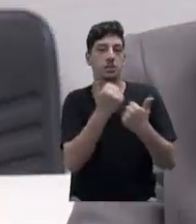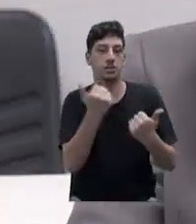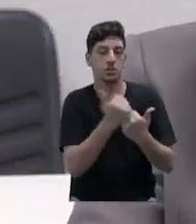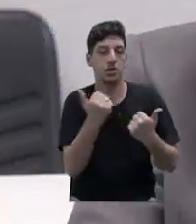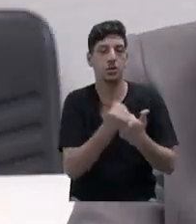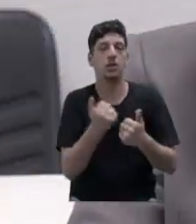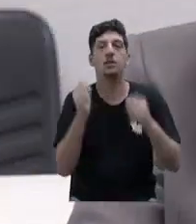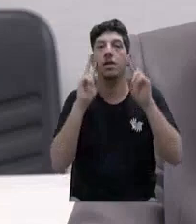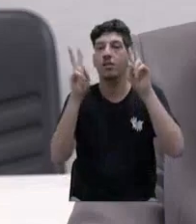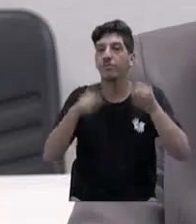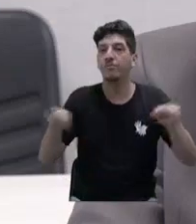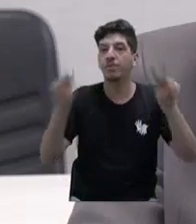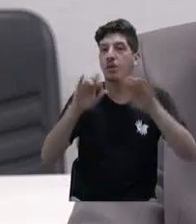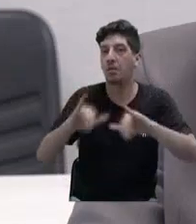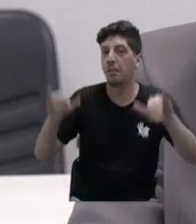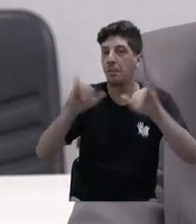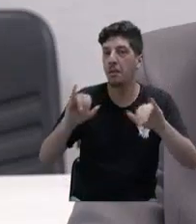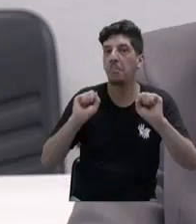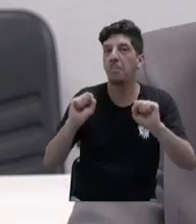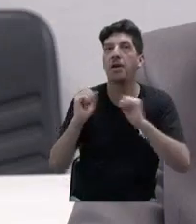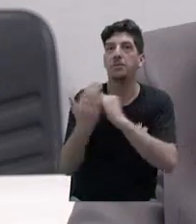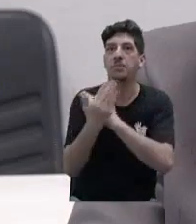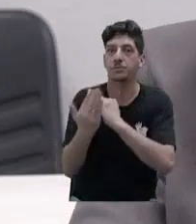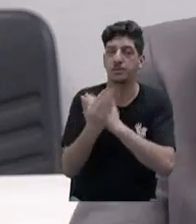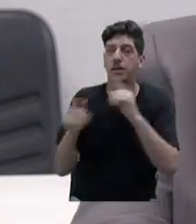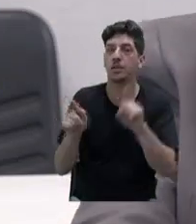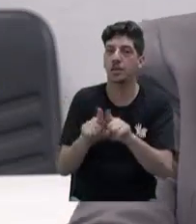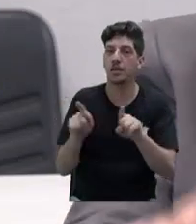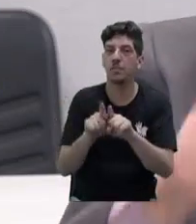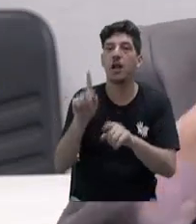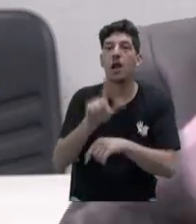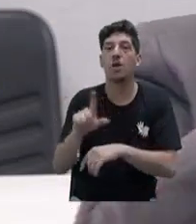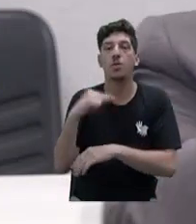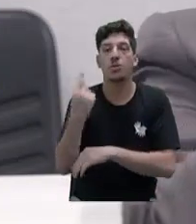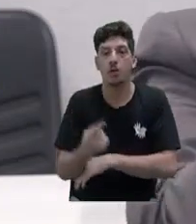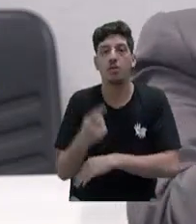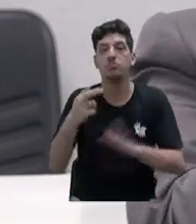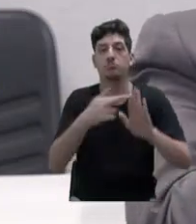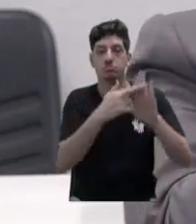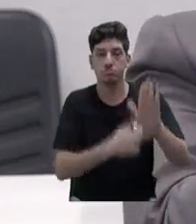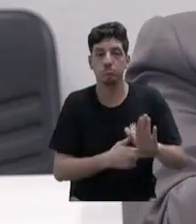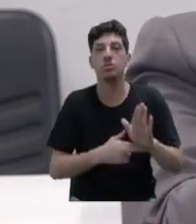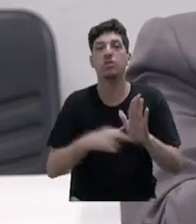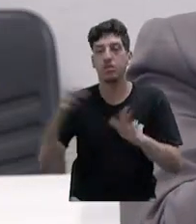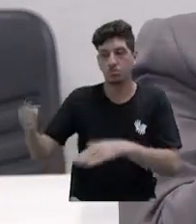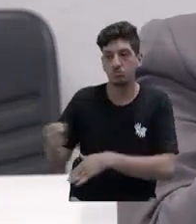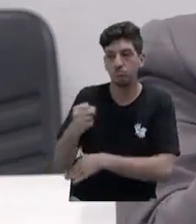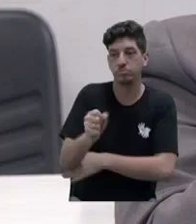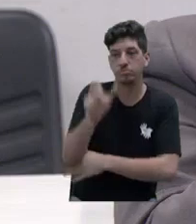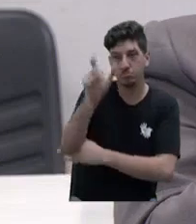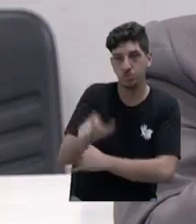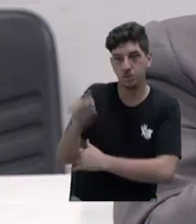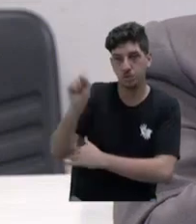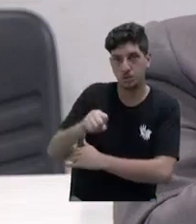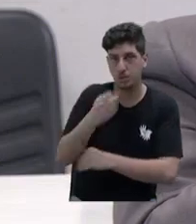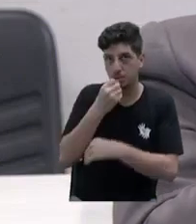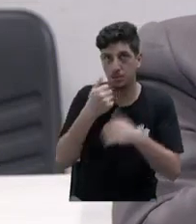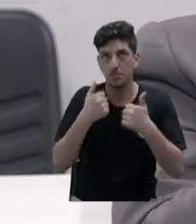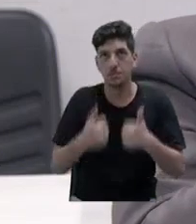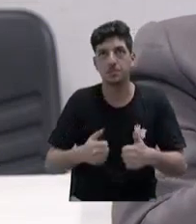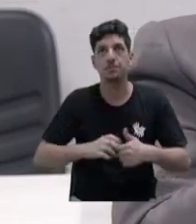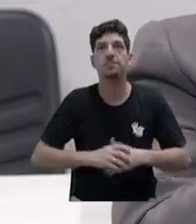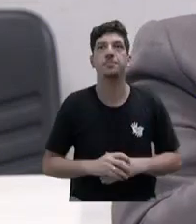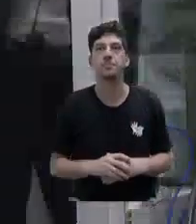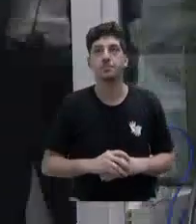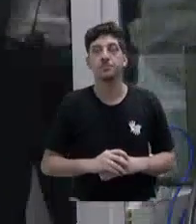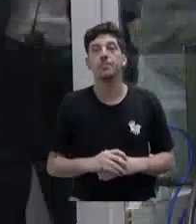ela vai poder nos ajudar, obviamente, e nós vamos regulamentar e vamos nomear a pessoa. Hã?